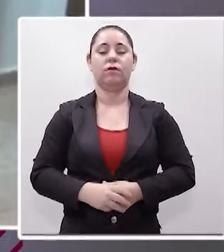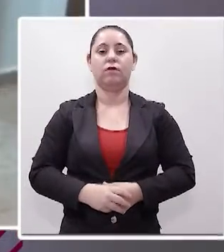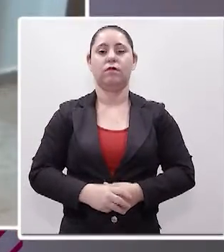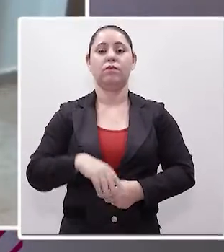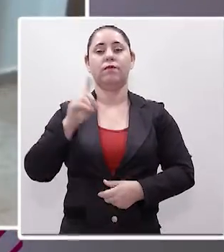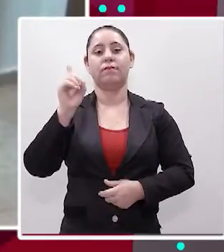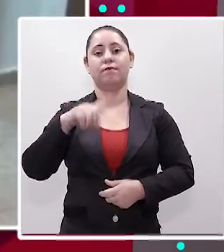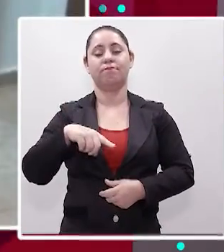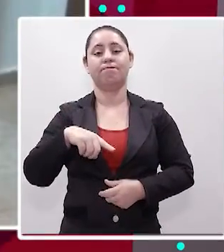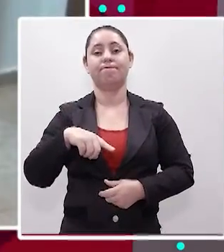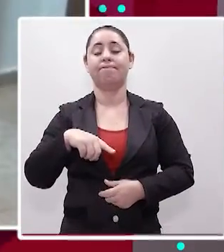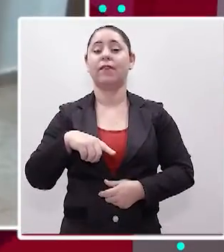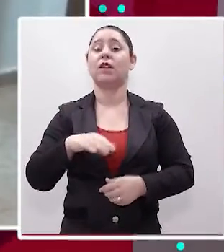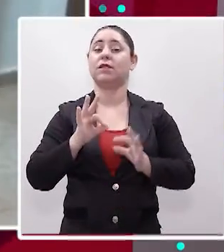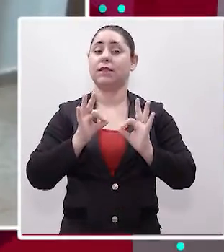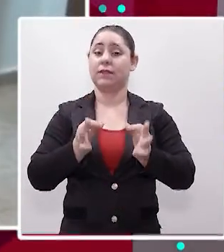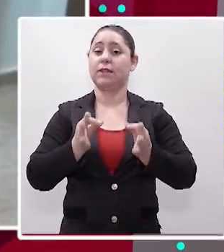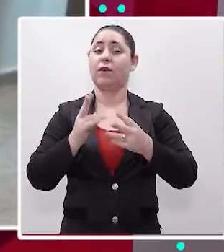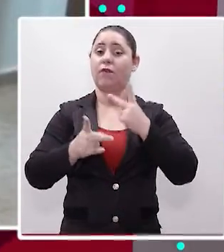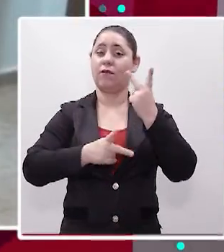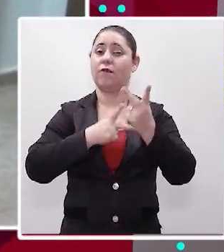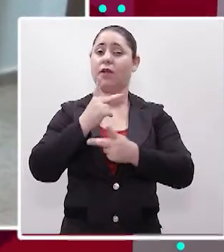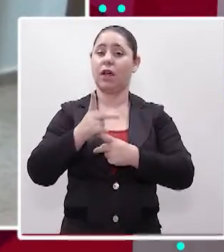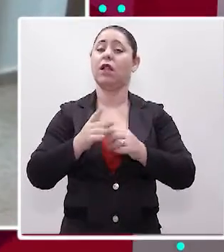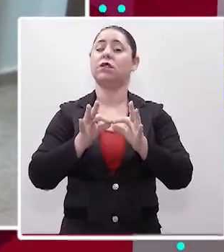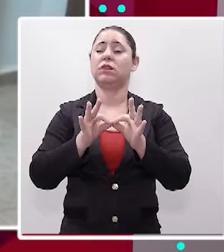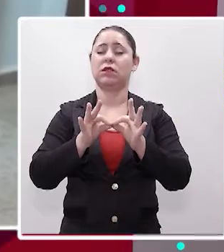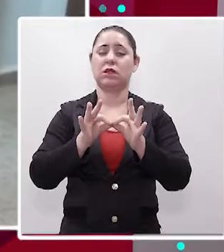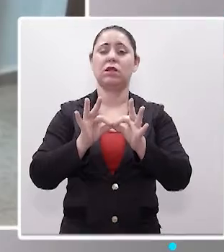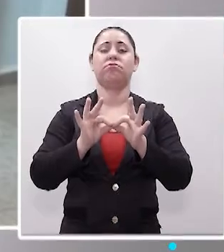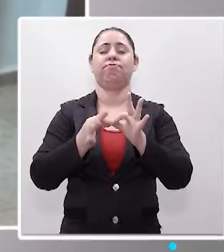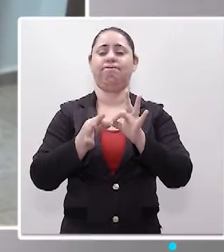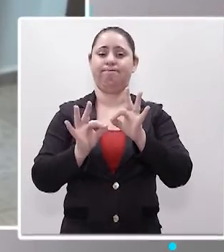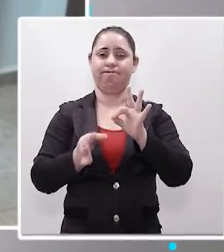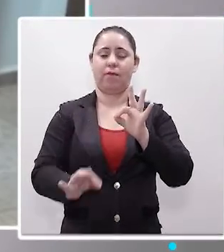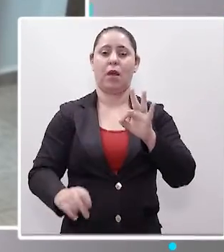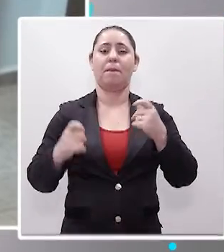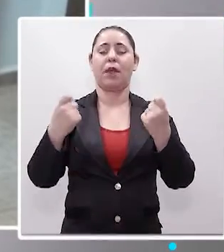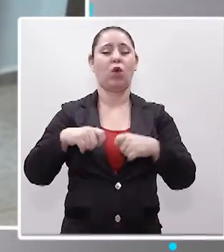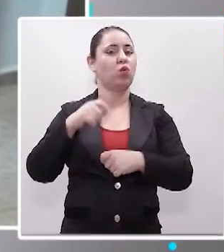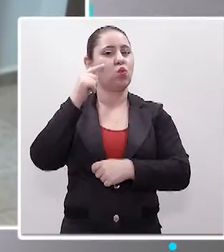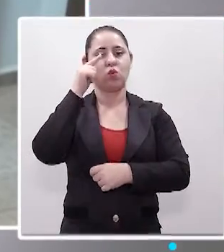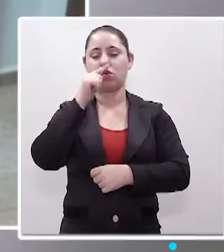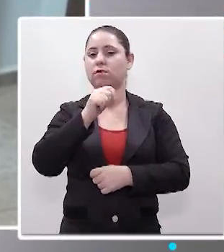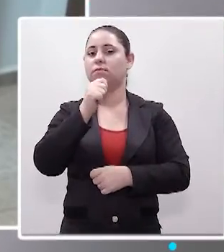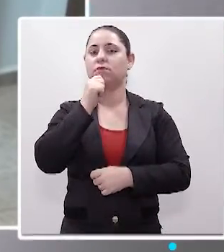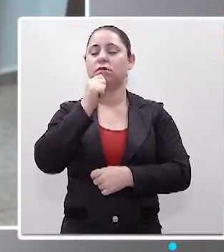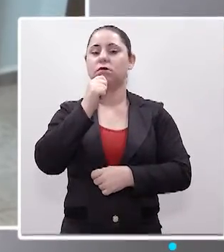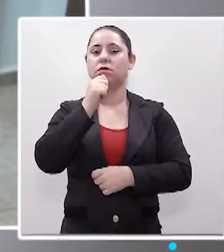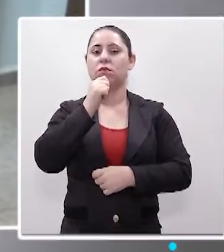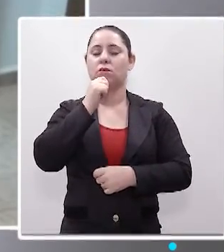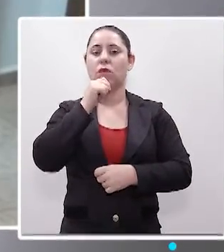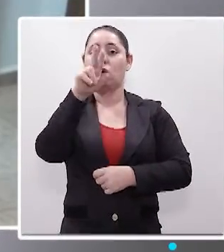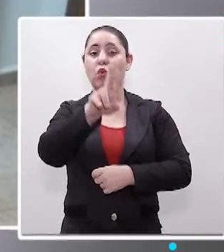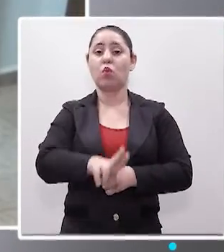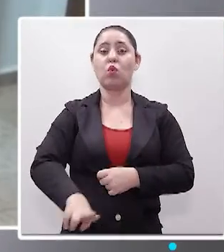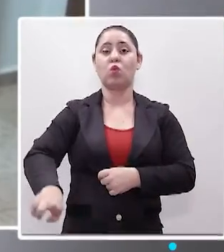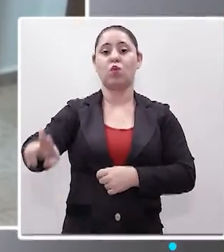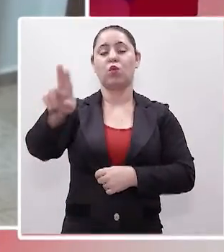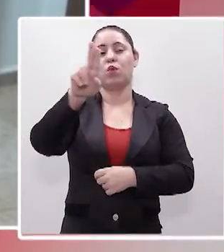cultural. E sendo bem sincera com você, eu acho que a gente está um pouco distante, né? Porque a gente ainda não conseguiu